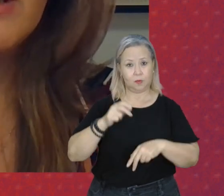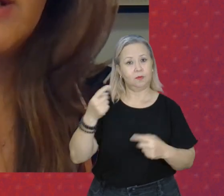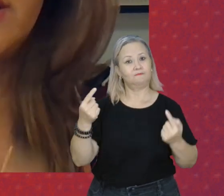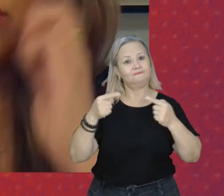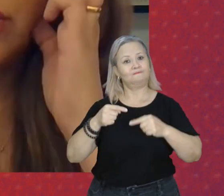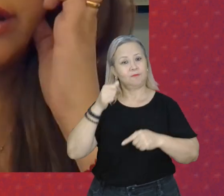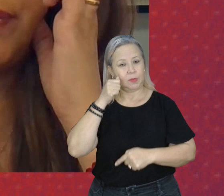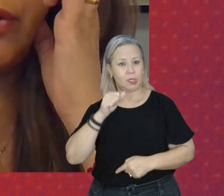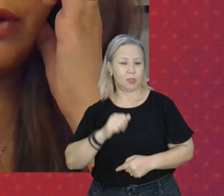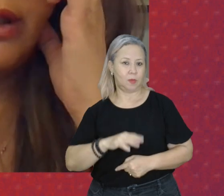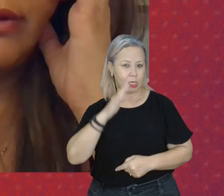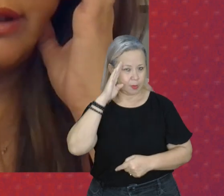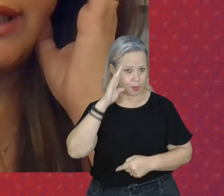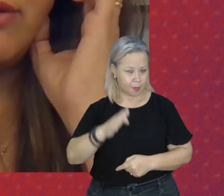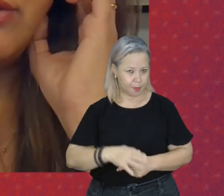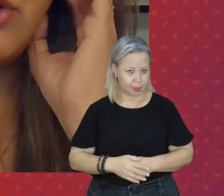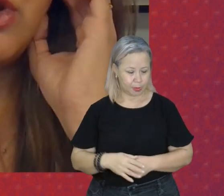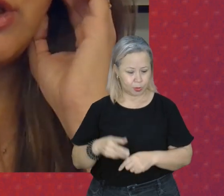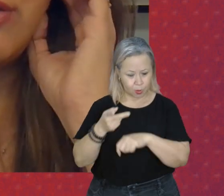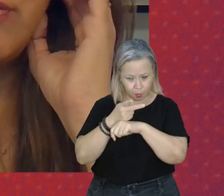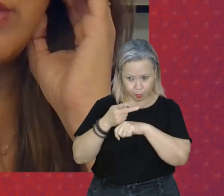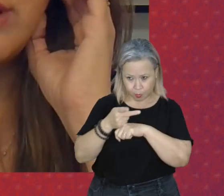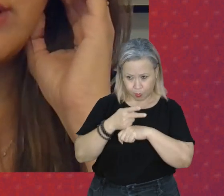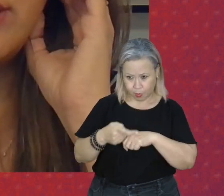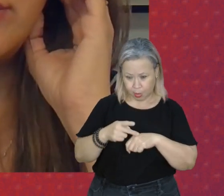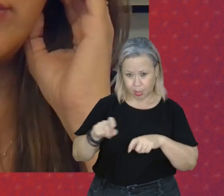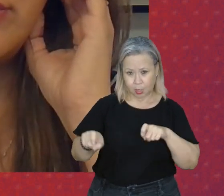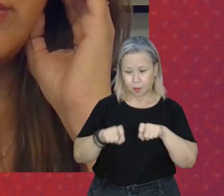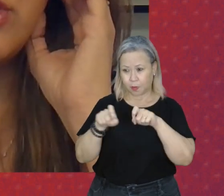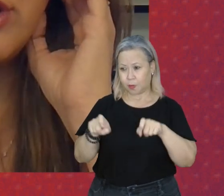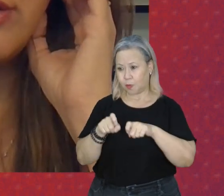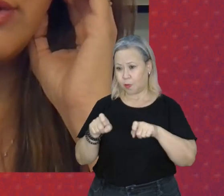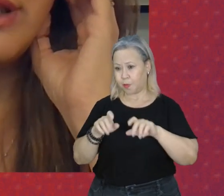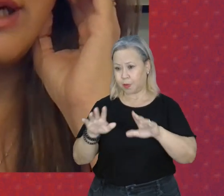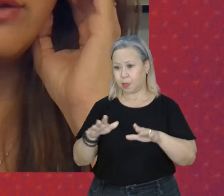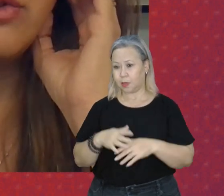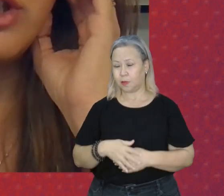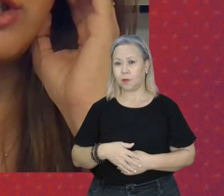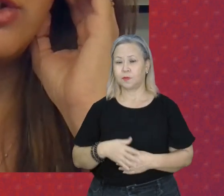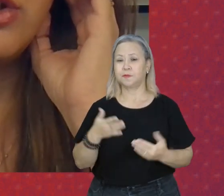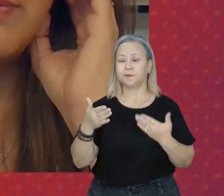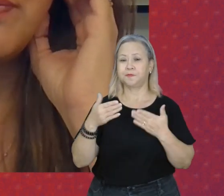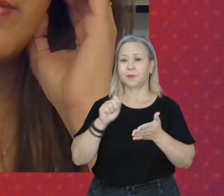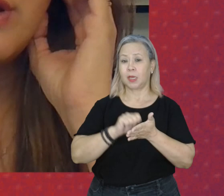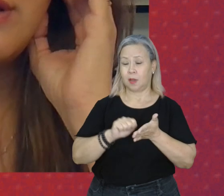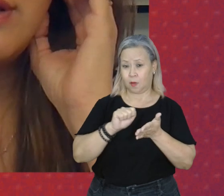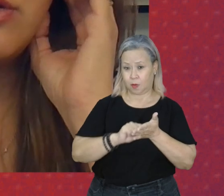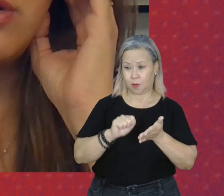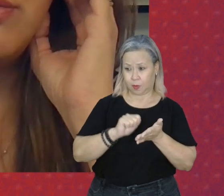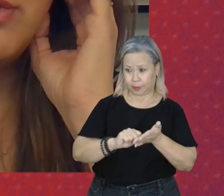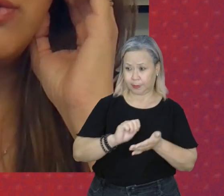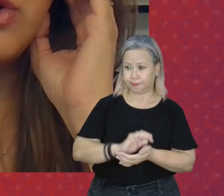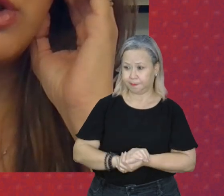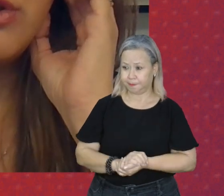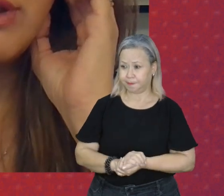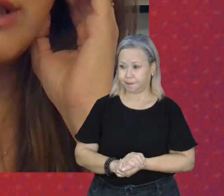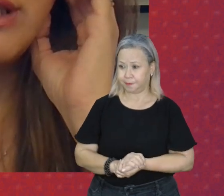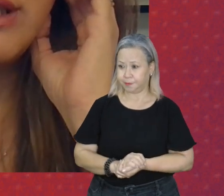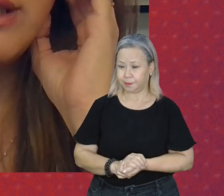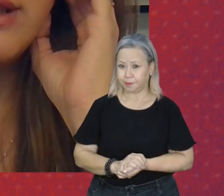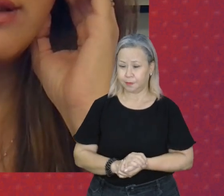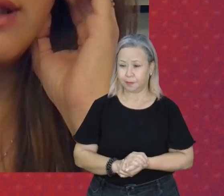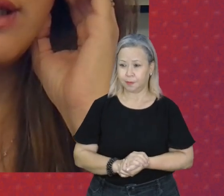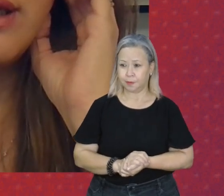né? E eu tô aqui procurando até enquanto a gente está conversando, eu tinha anotado, gente, só um